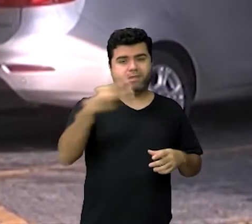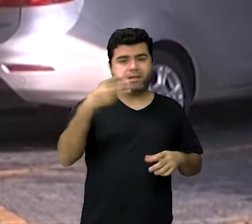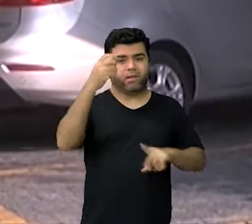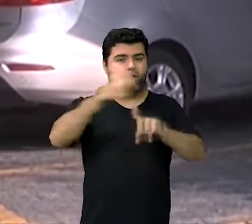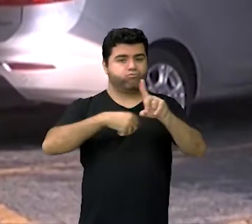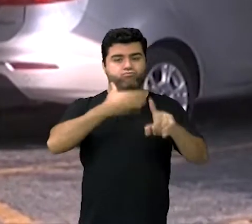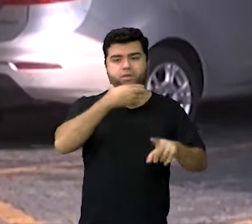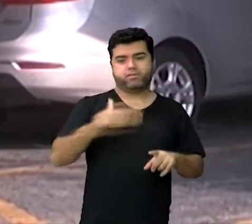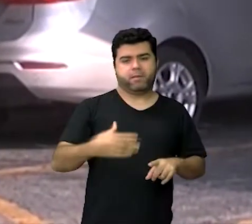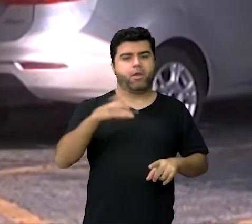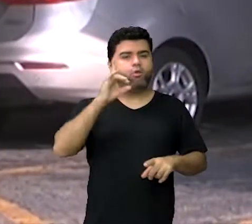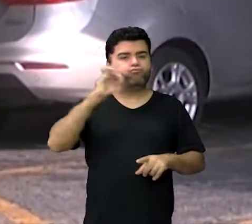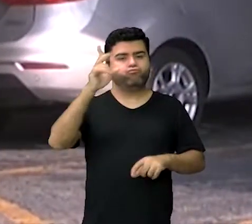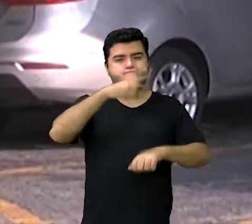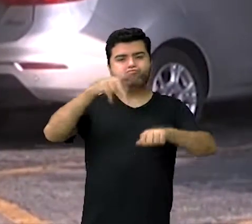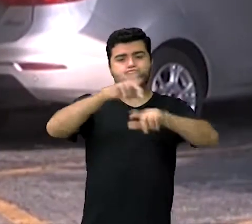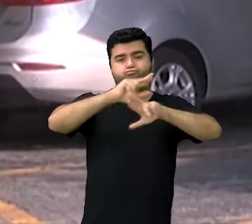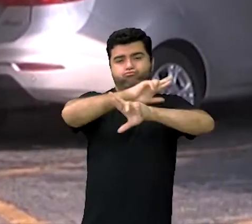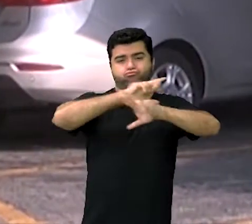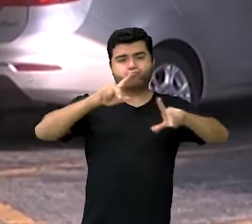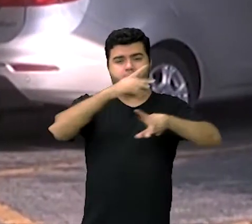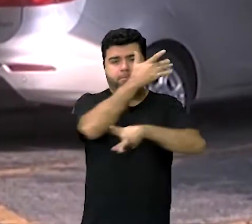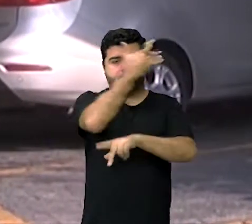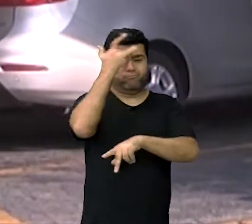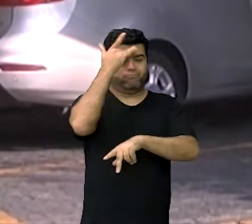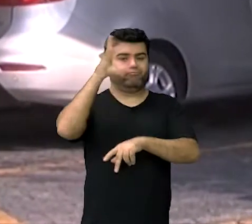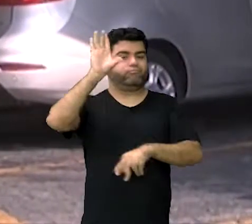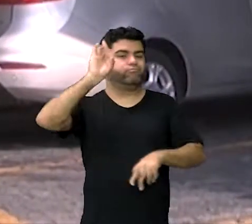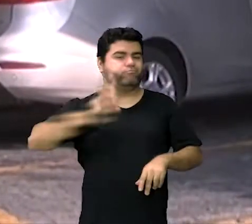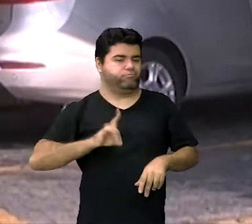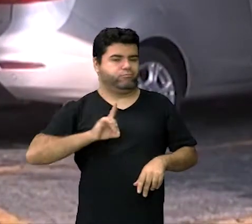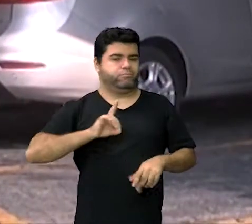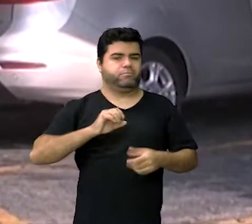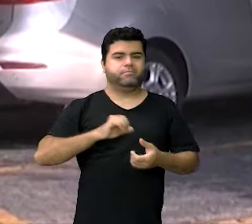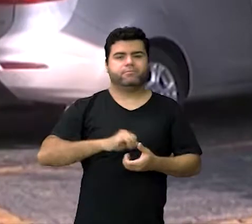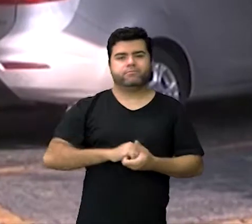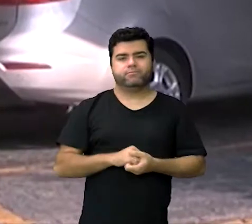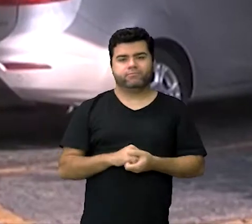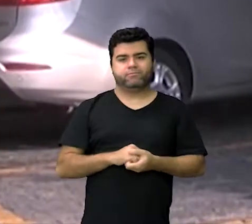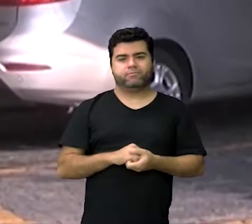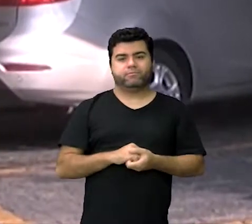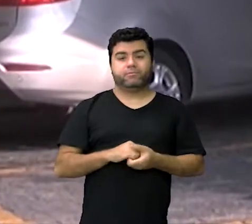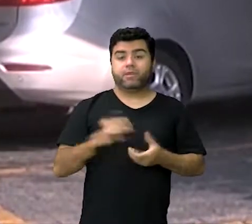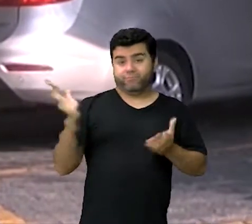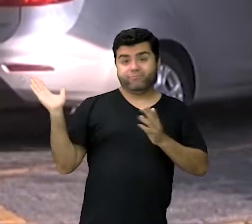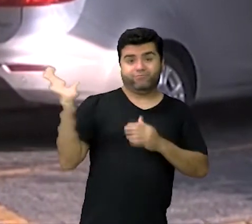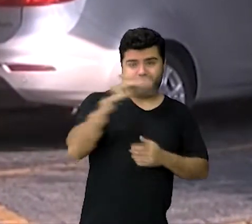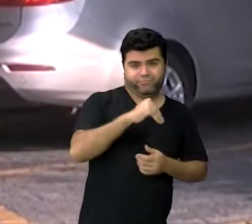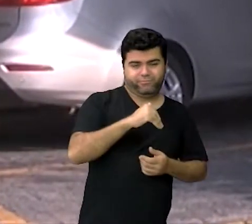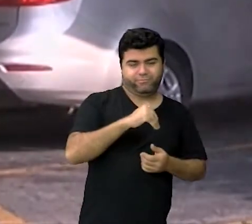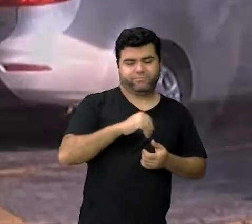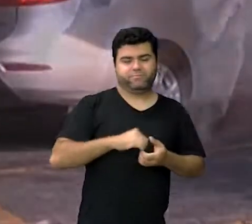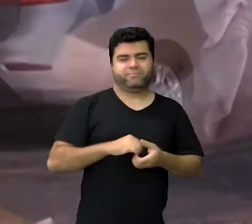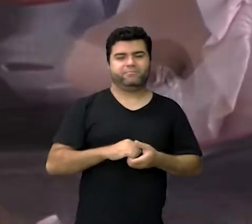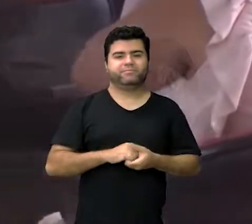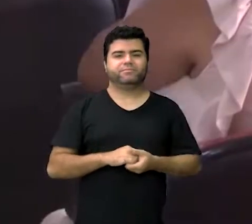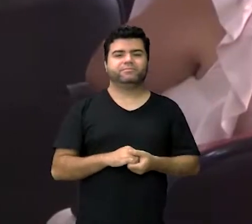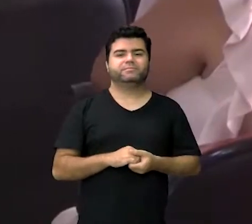Dia Internacional da Pessoa com Deficiência. Venham com a gente!